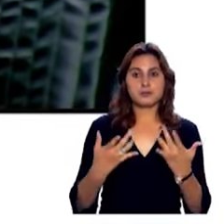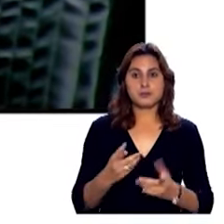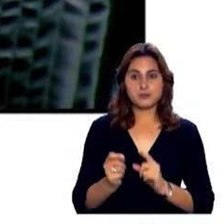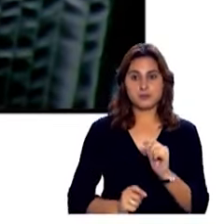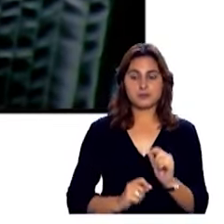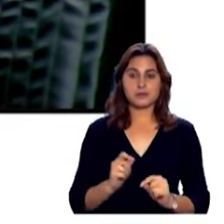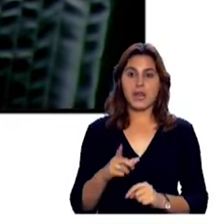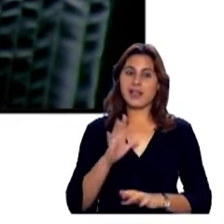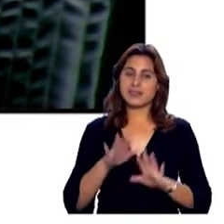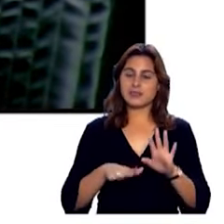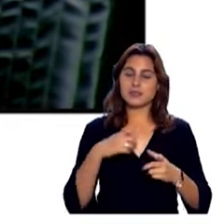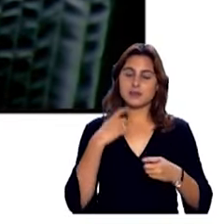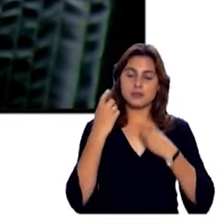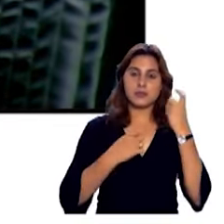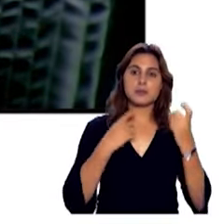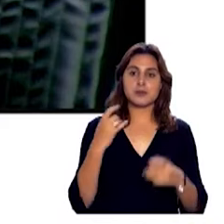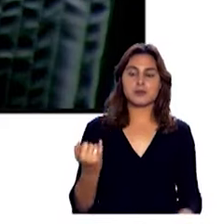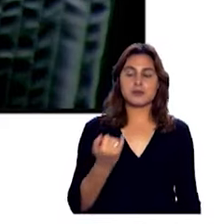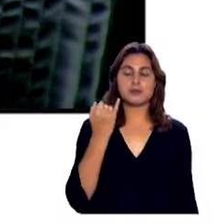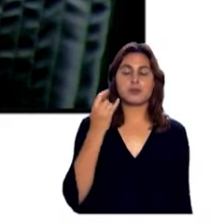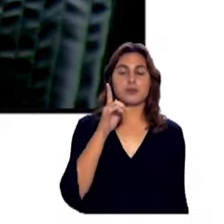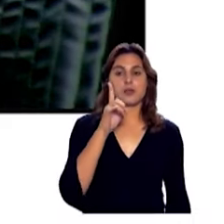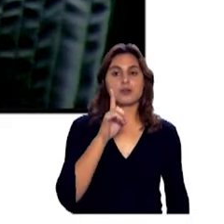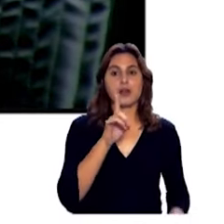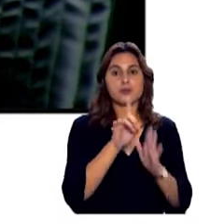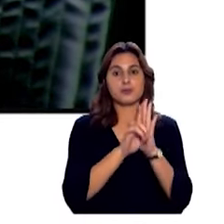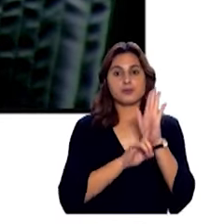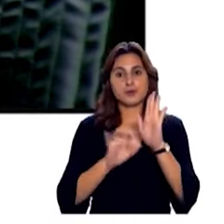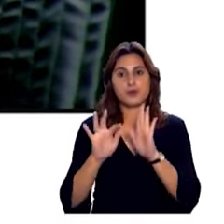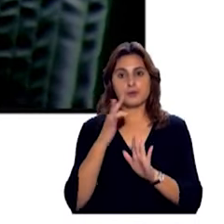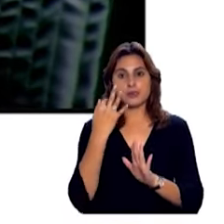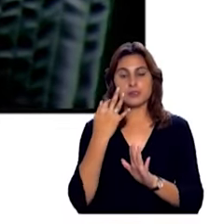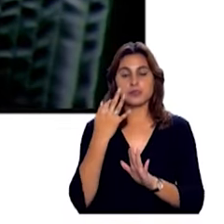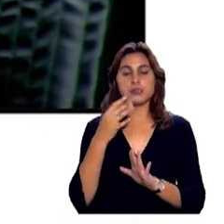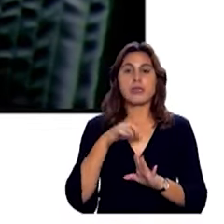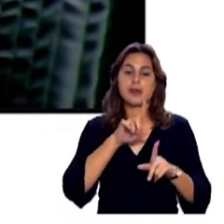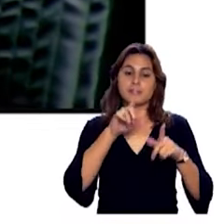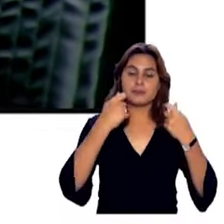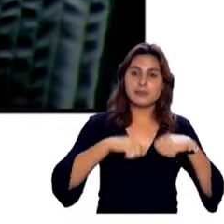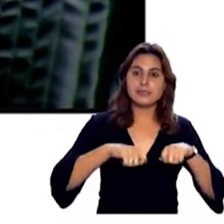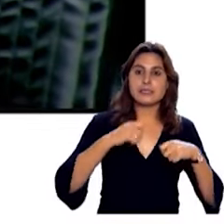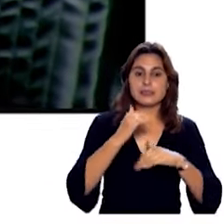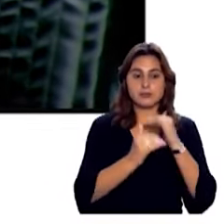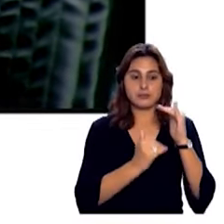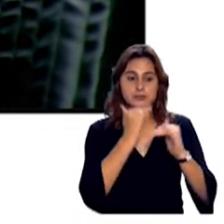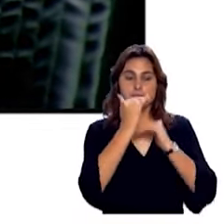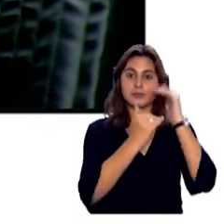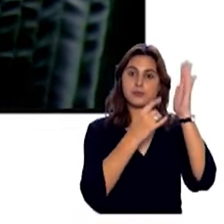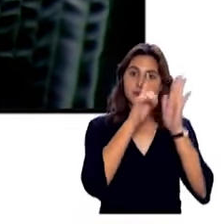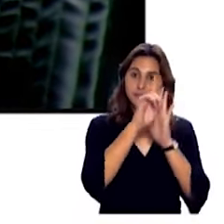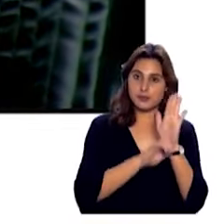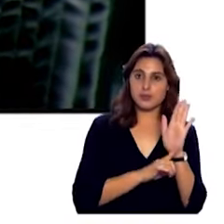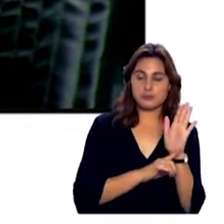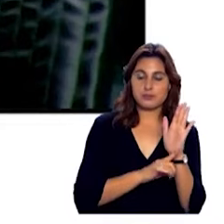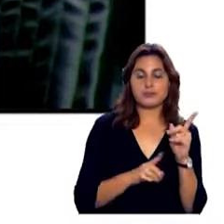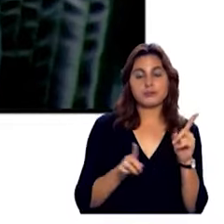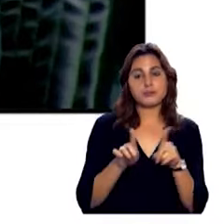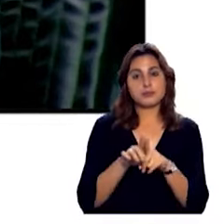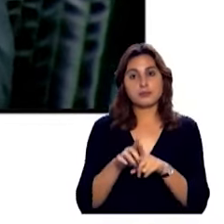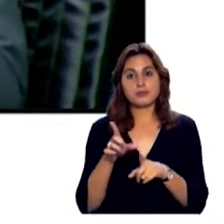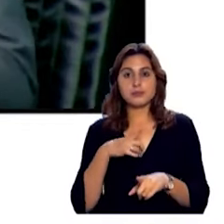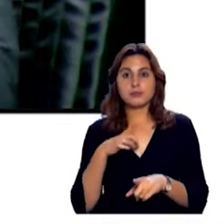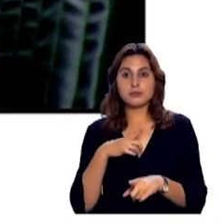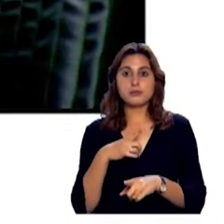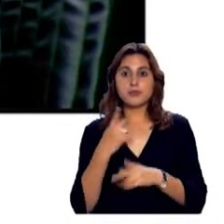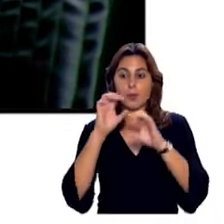preocupação importante no direito francês com a questão da necessidade de evolução do direito e portanto de ter uma corte aberta